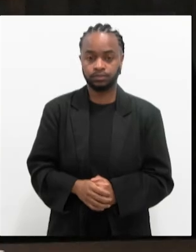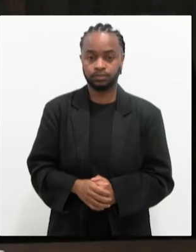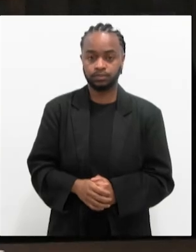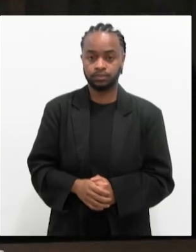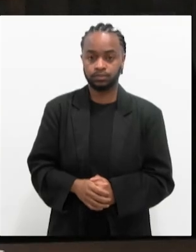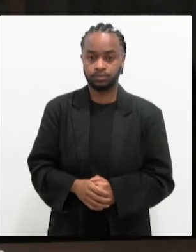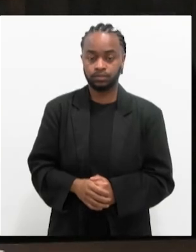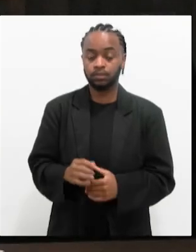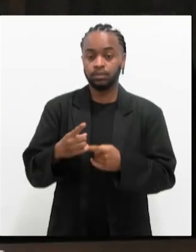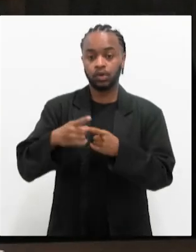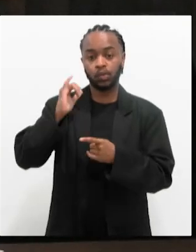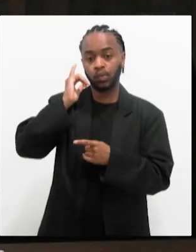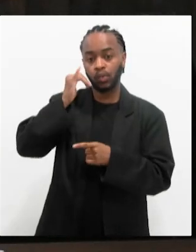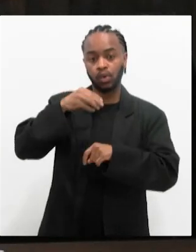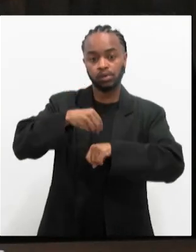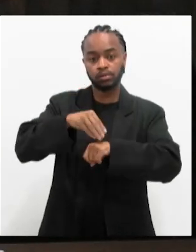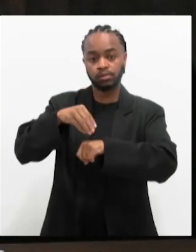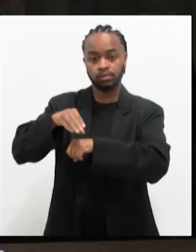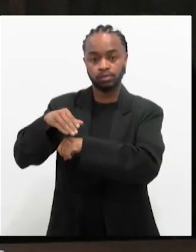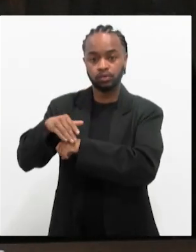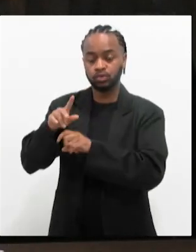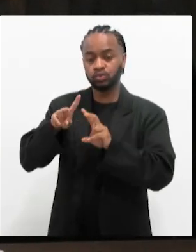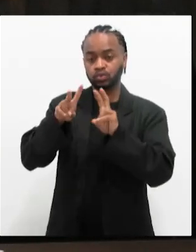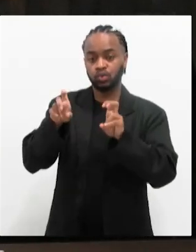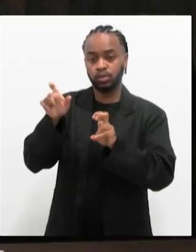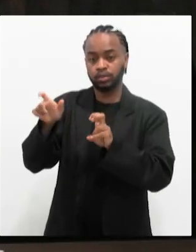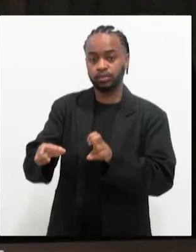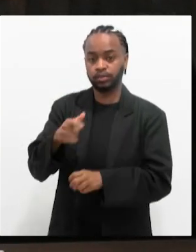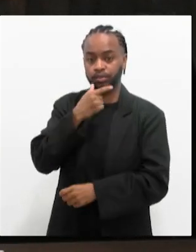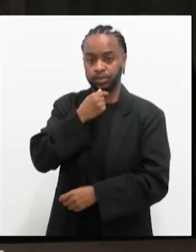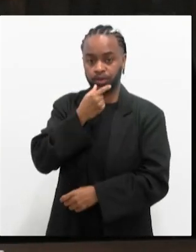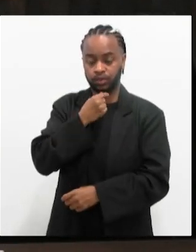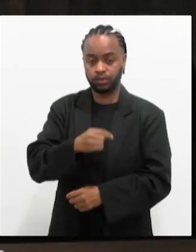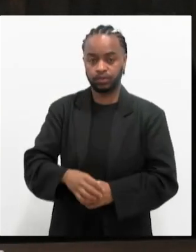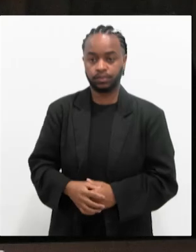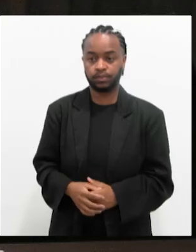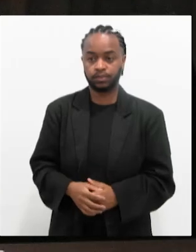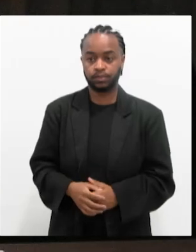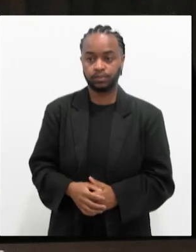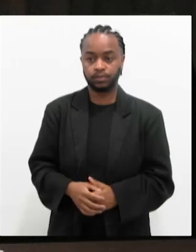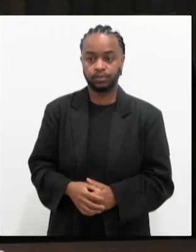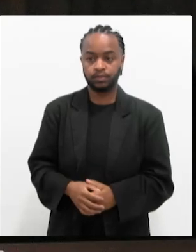Dessa narrativa que se construiu em torno desse rapaz.